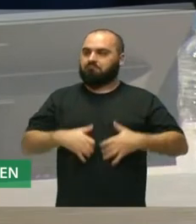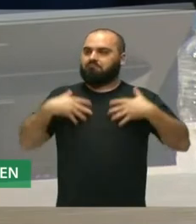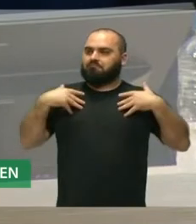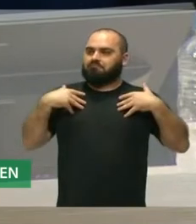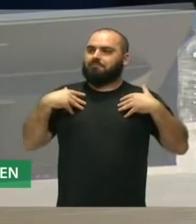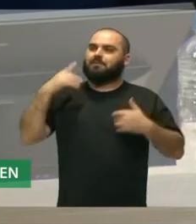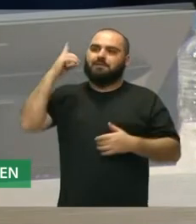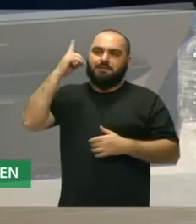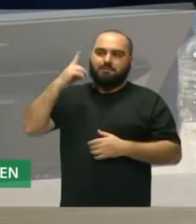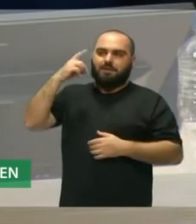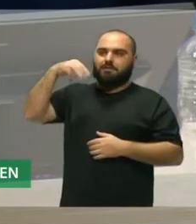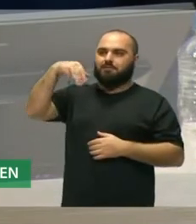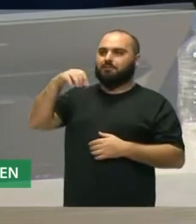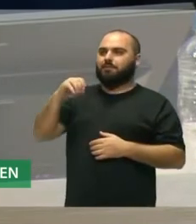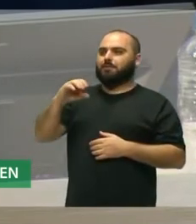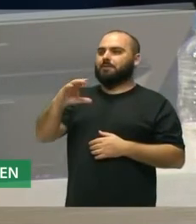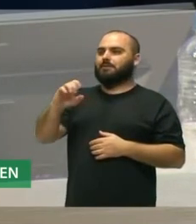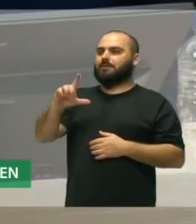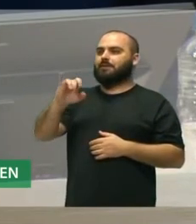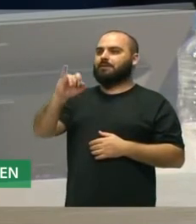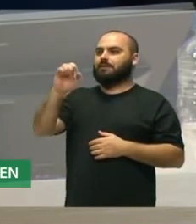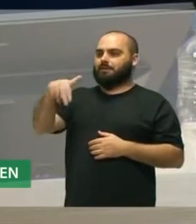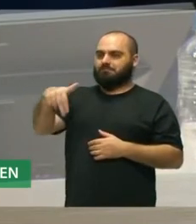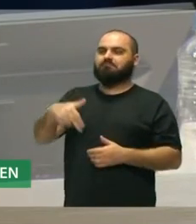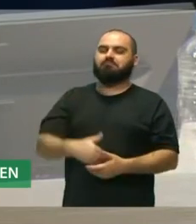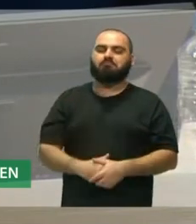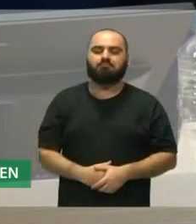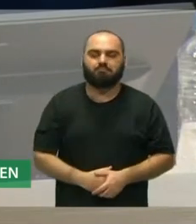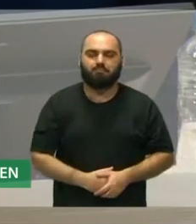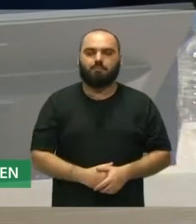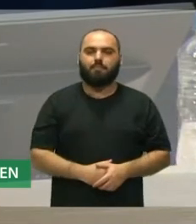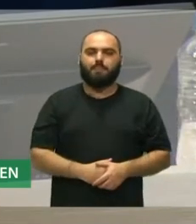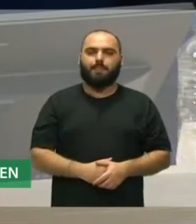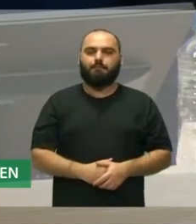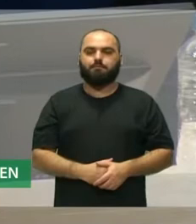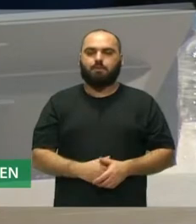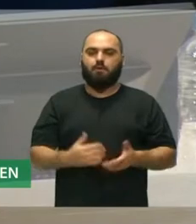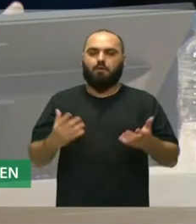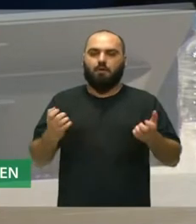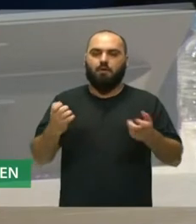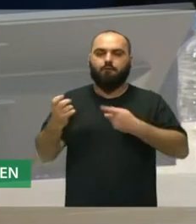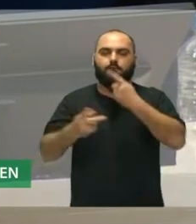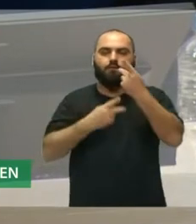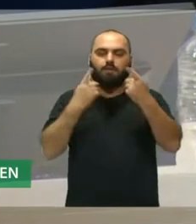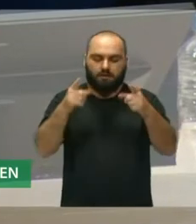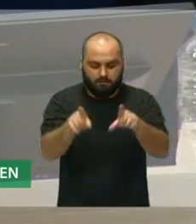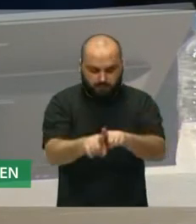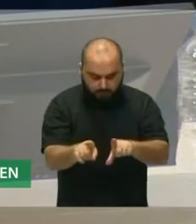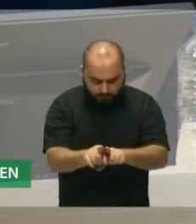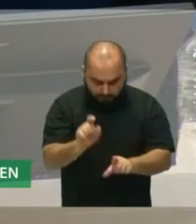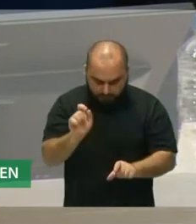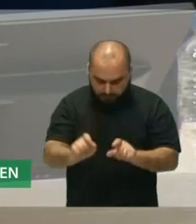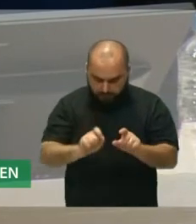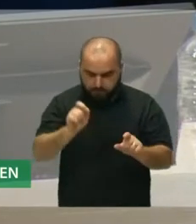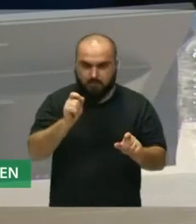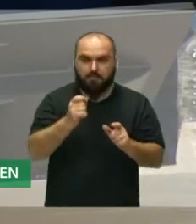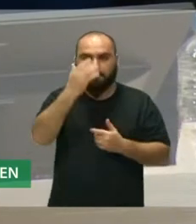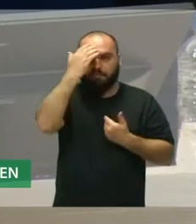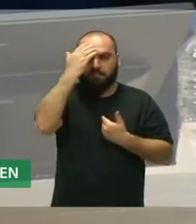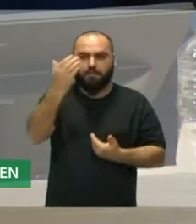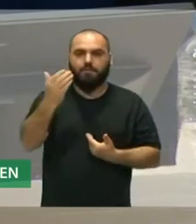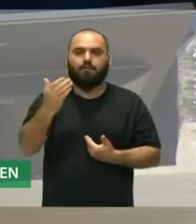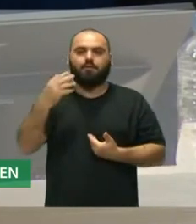Mocelin, eu quero aqui também fazer utilização da palavra, agradecer a iniciativa do Rubens Angeletti